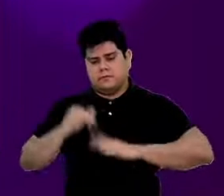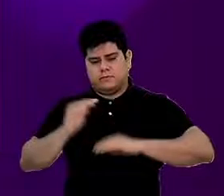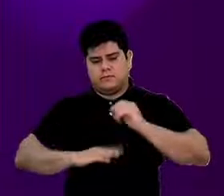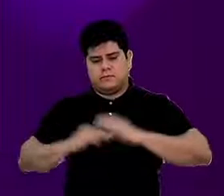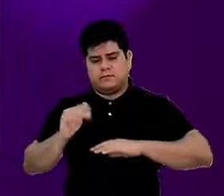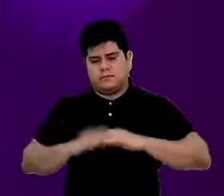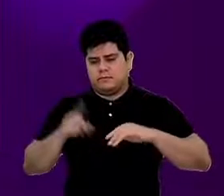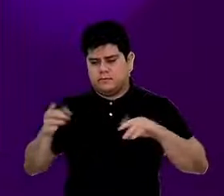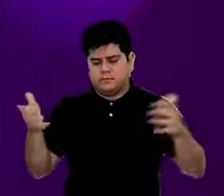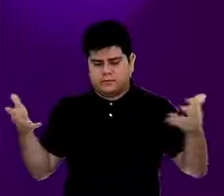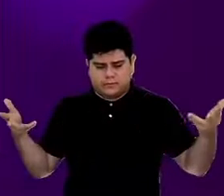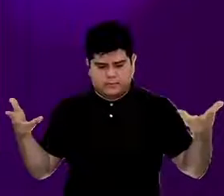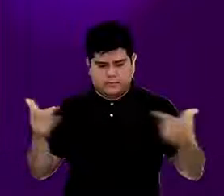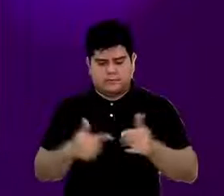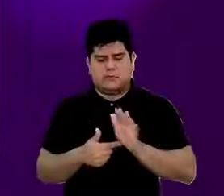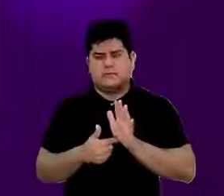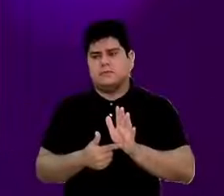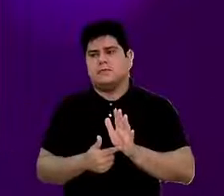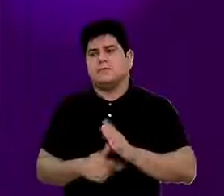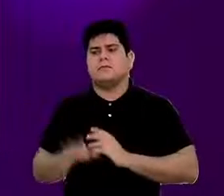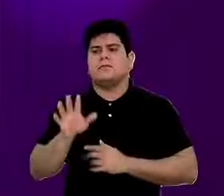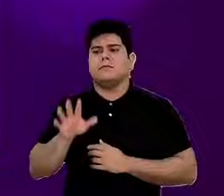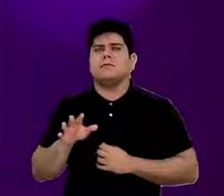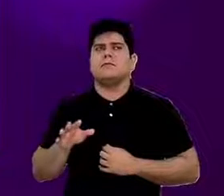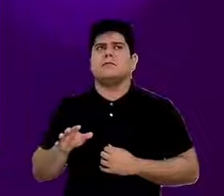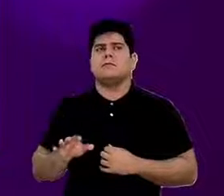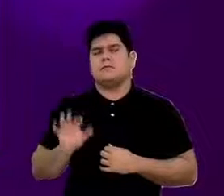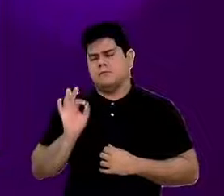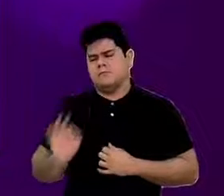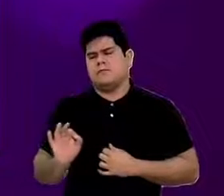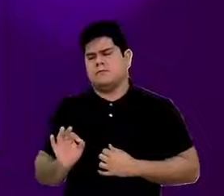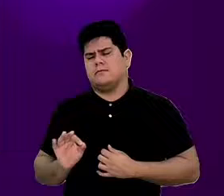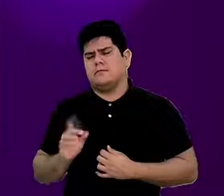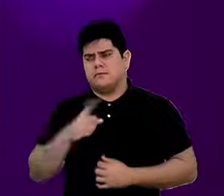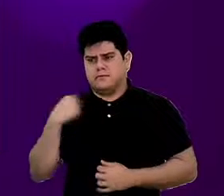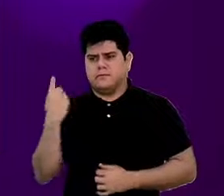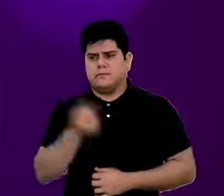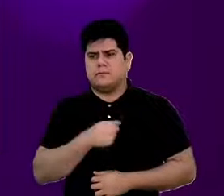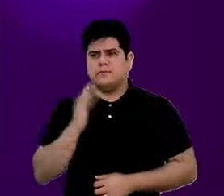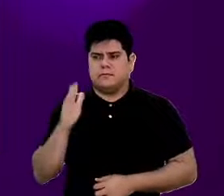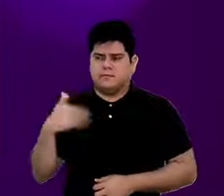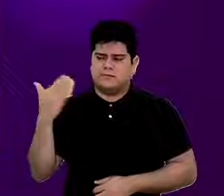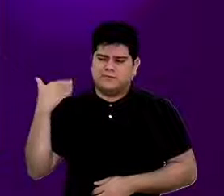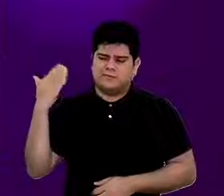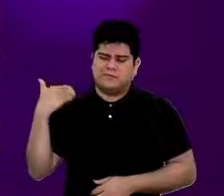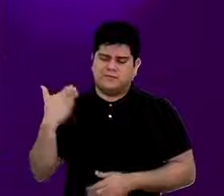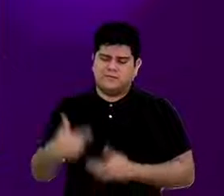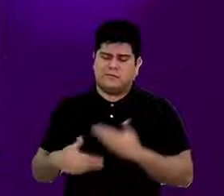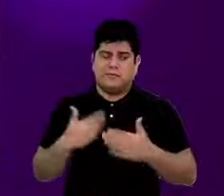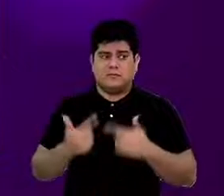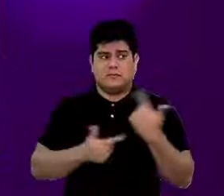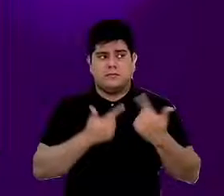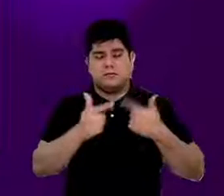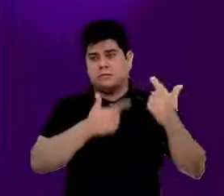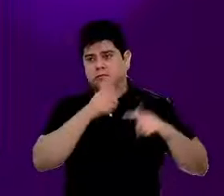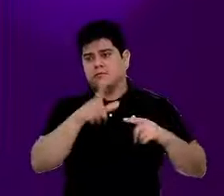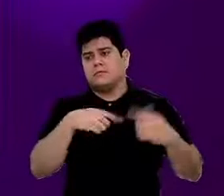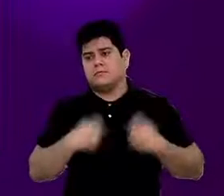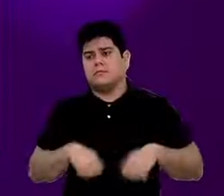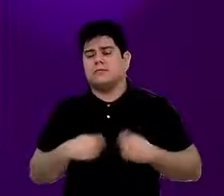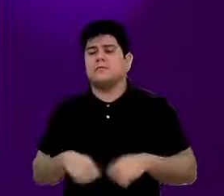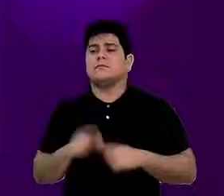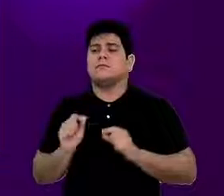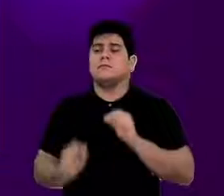tão brilhantemente nos mostrou. Mas, sem dúvida nenhuma, nós que já estamos na estrada e outros colegas, isso exige